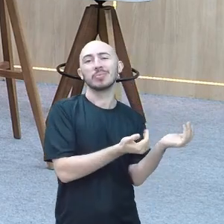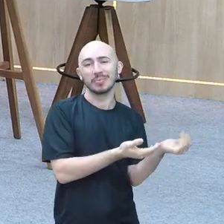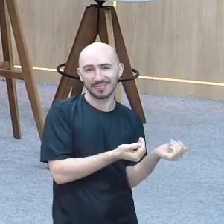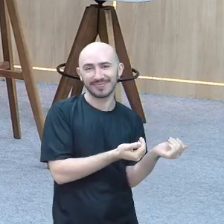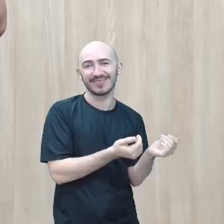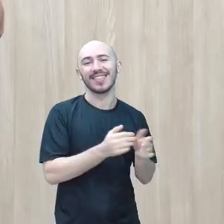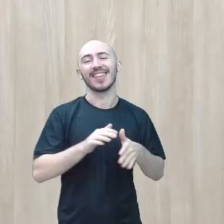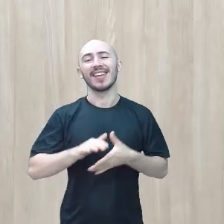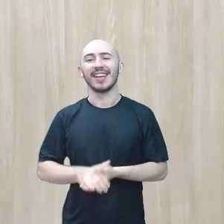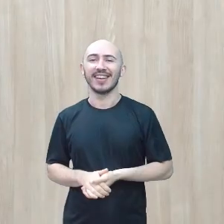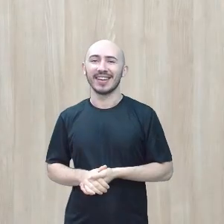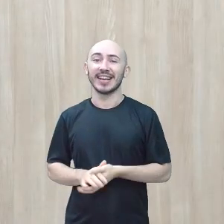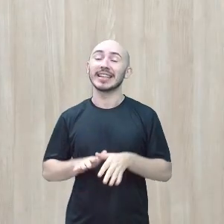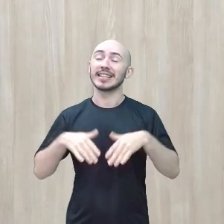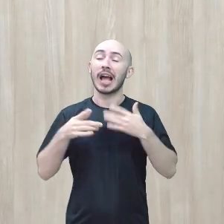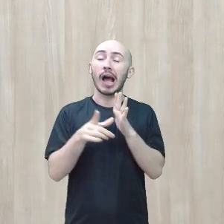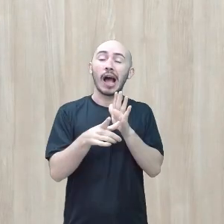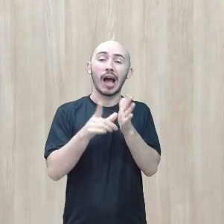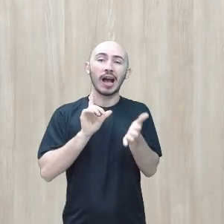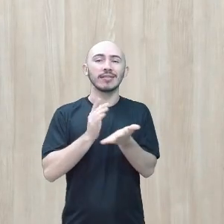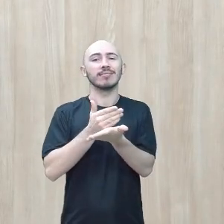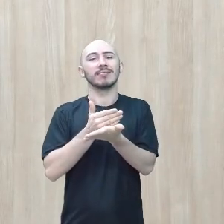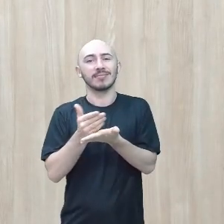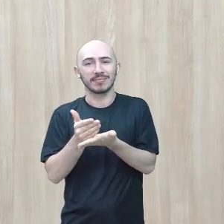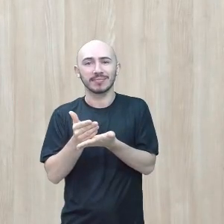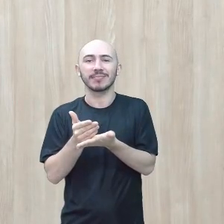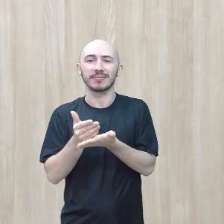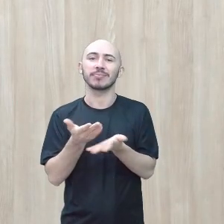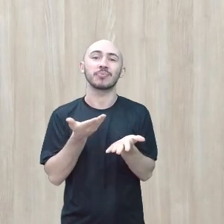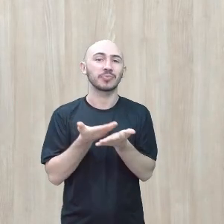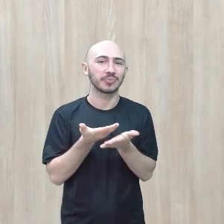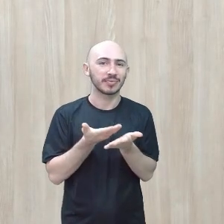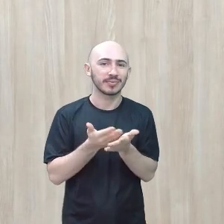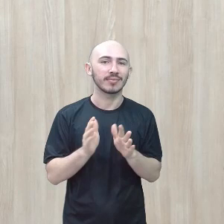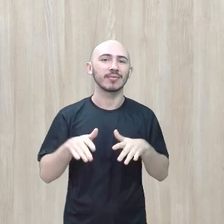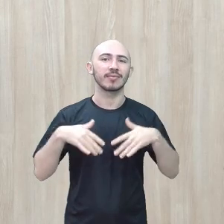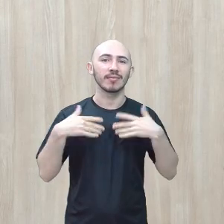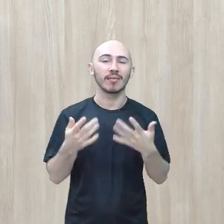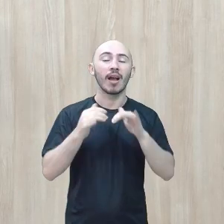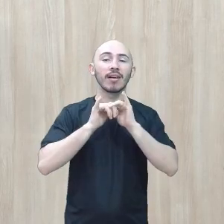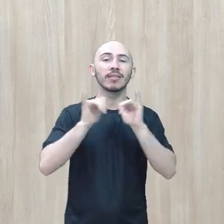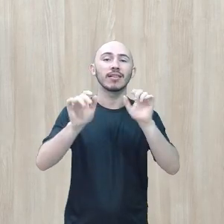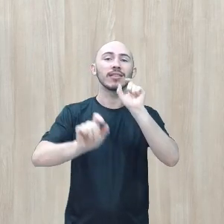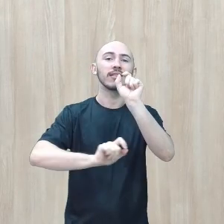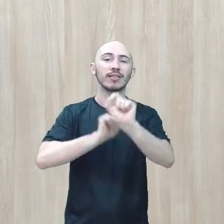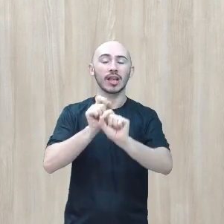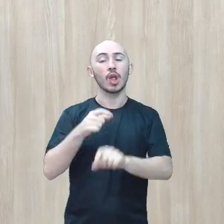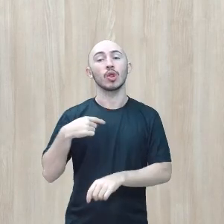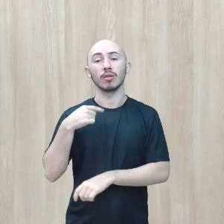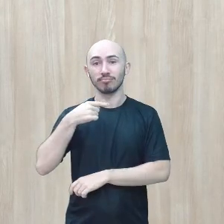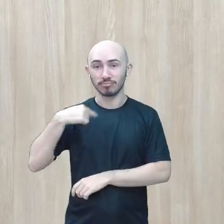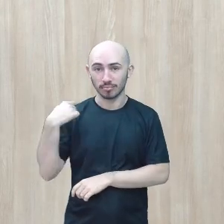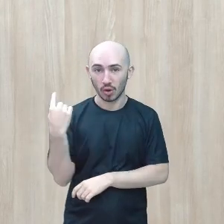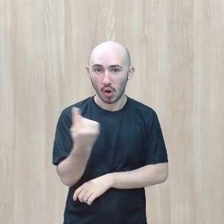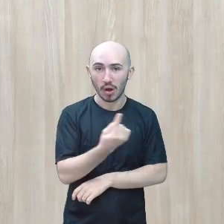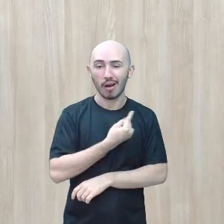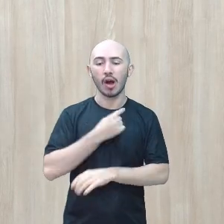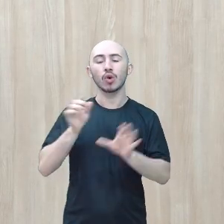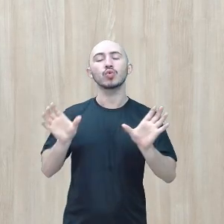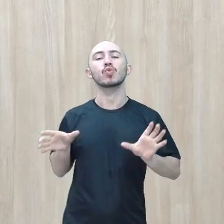Bom, antes da gente começar a aula de hoje, né, eu queria dizer que nós somos uma equipe, né?